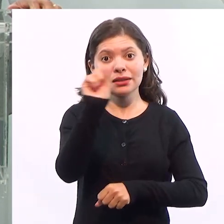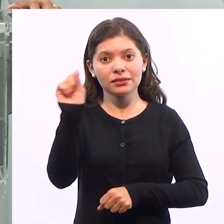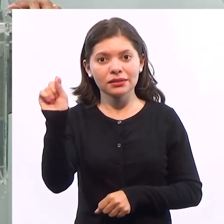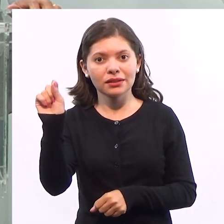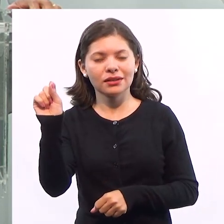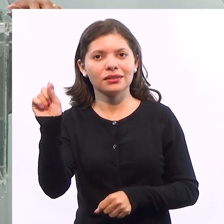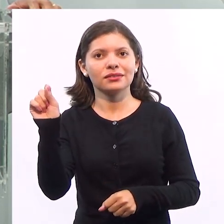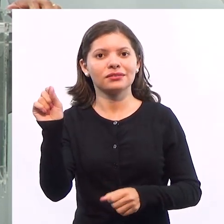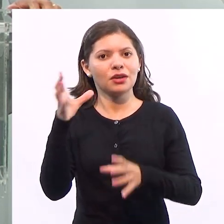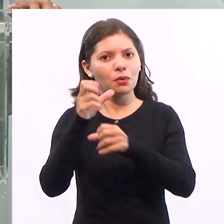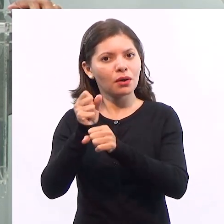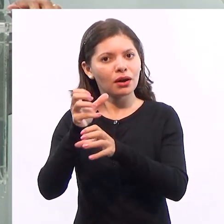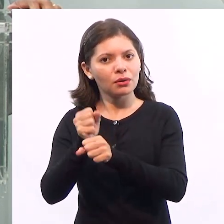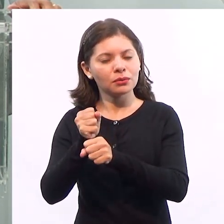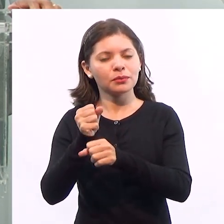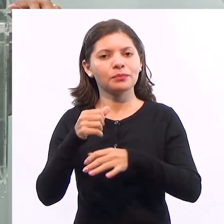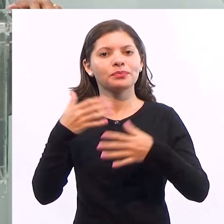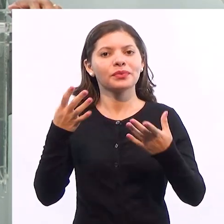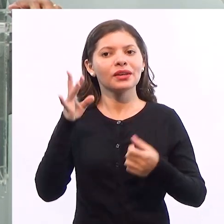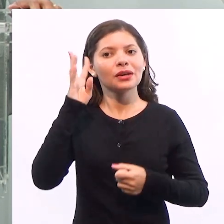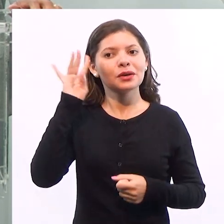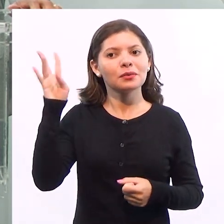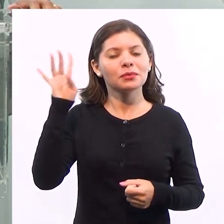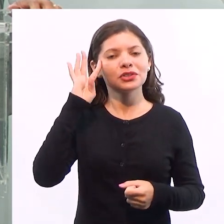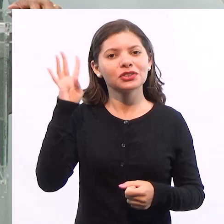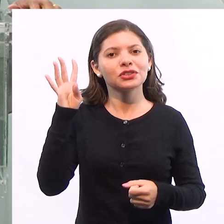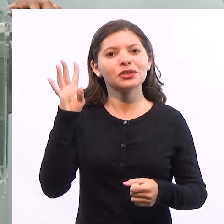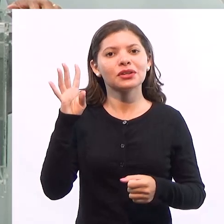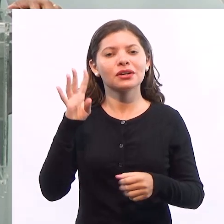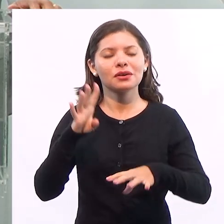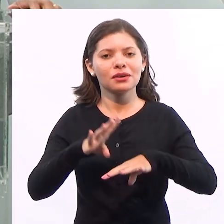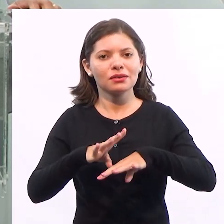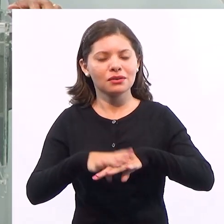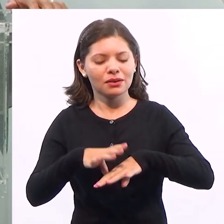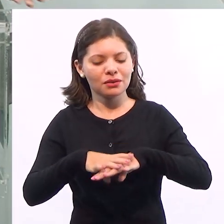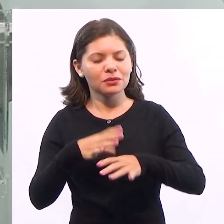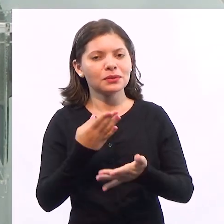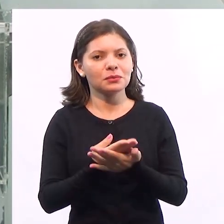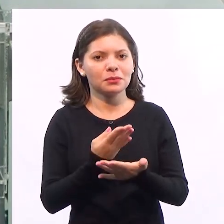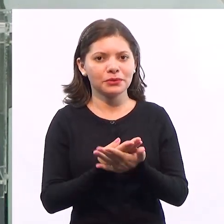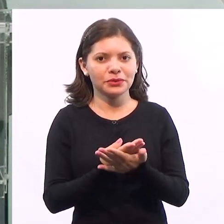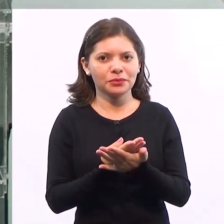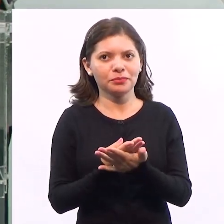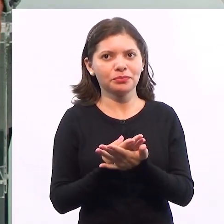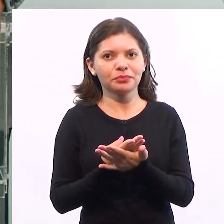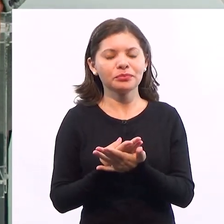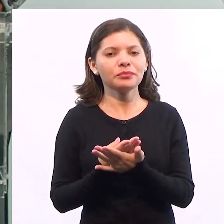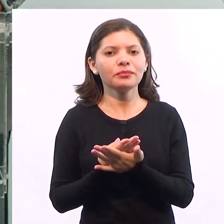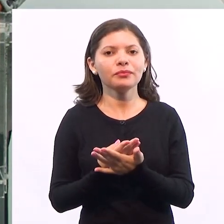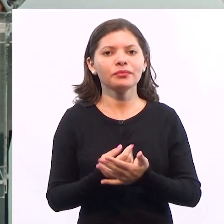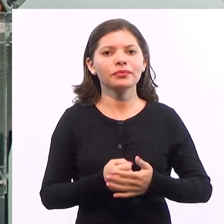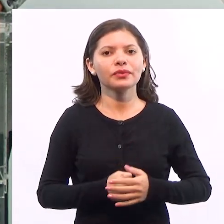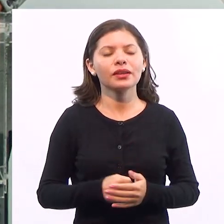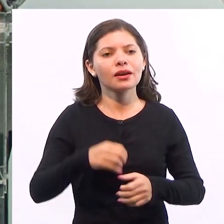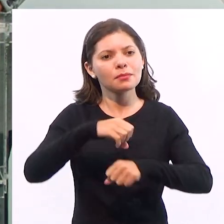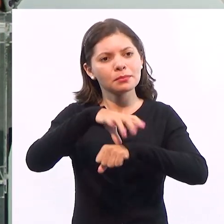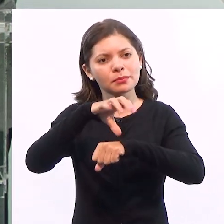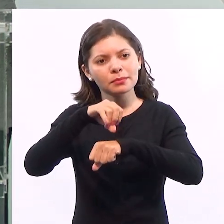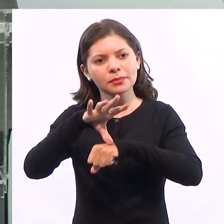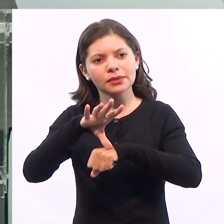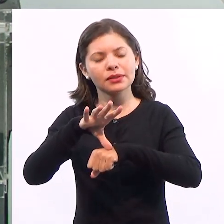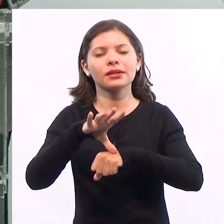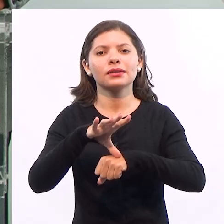interativa? Tá? Que a gente possa riscar, que a gente possa escrever, fazer um cálculo. Imagina uma aula de matemática, tá?